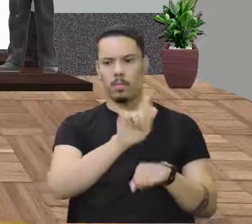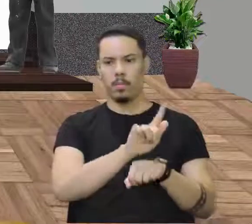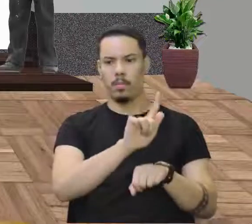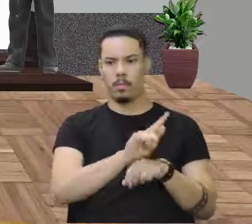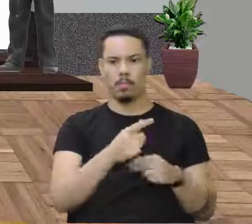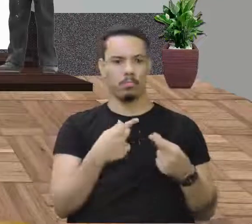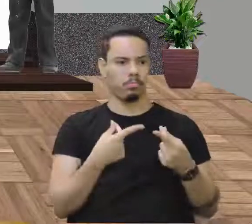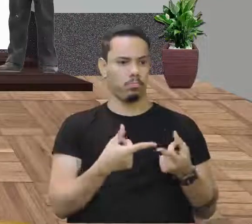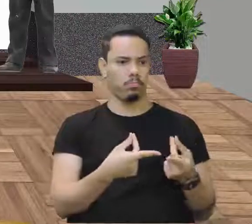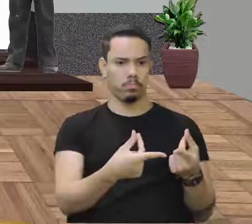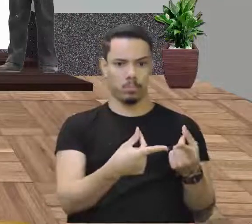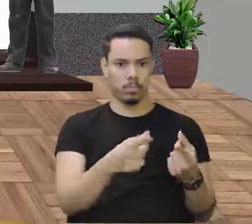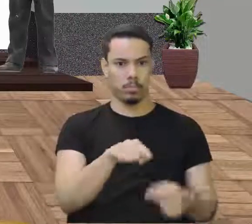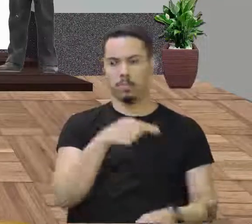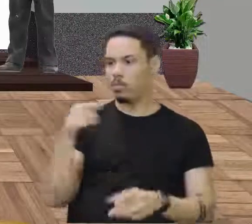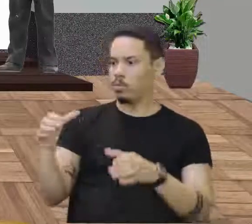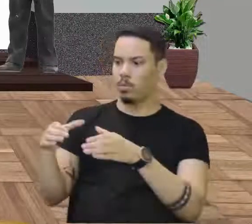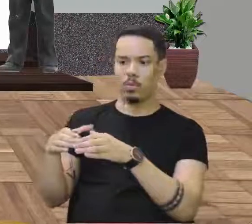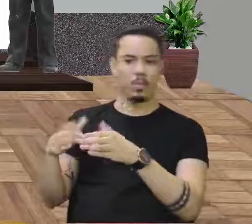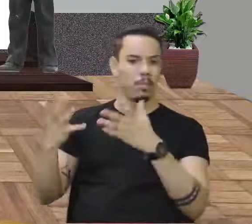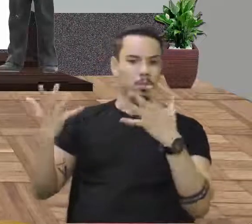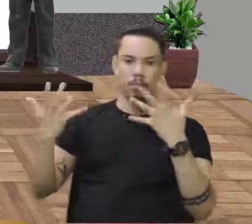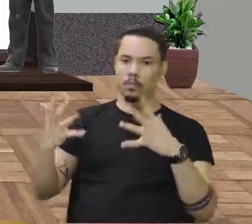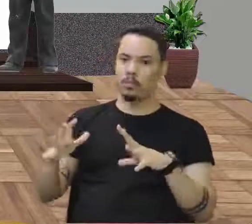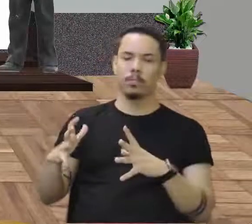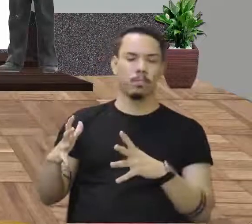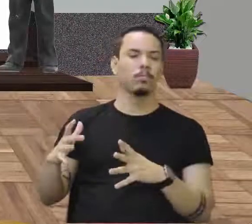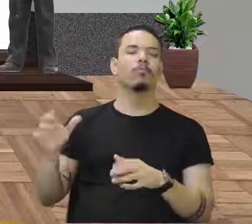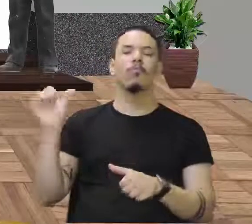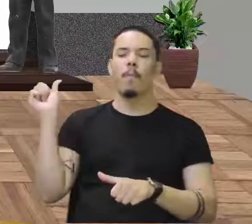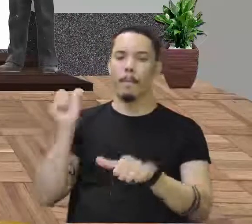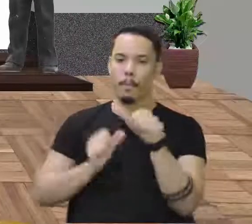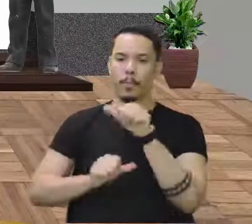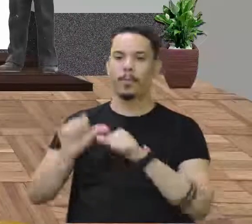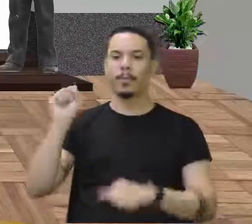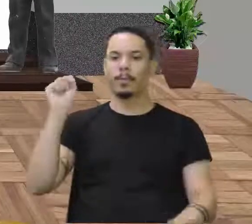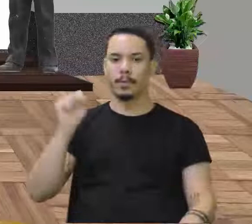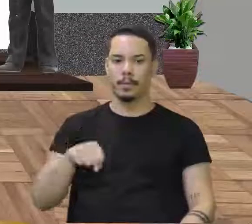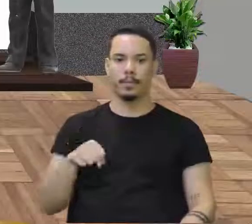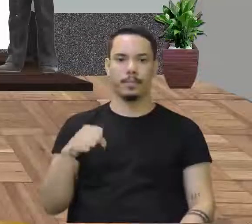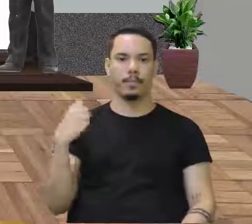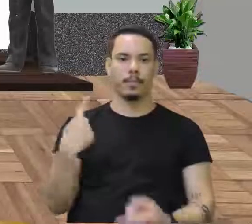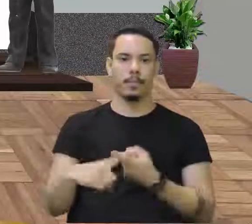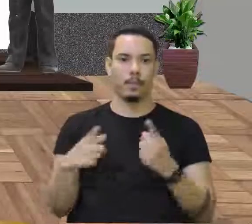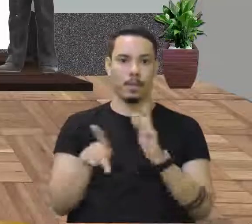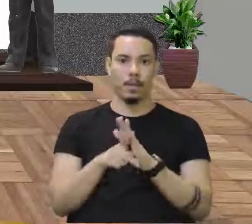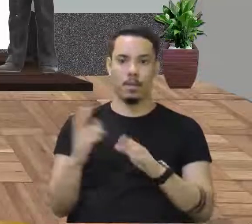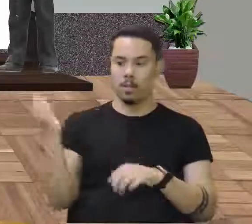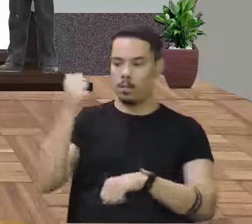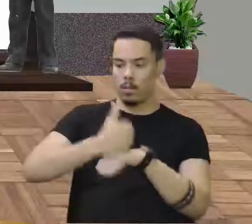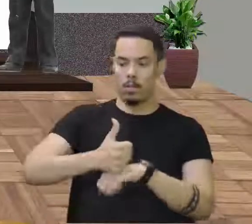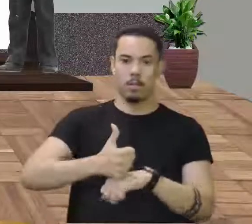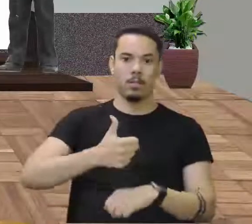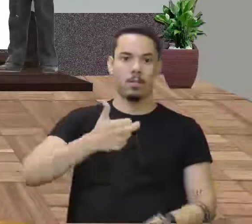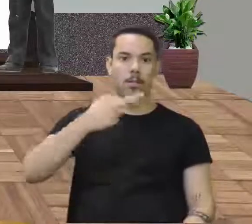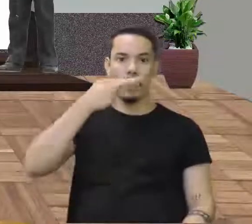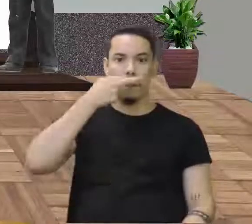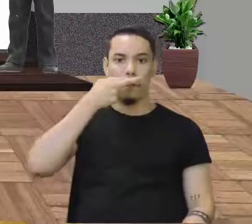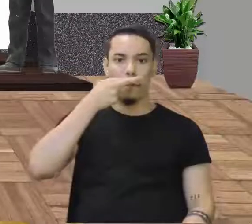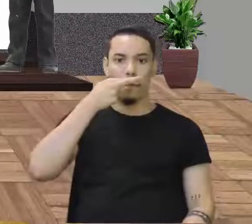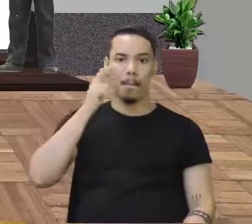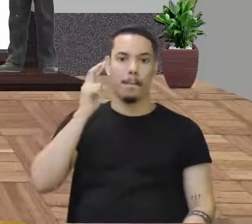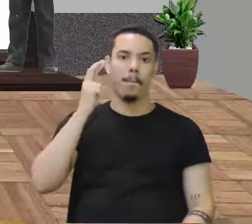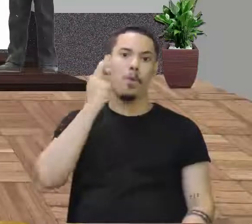do Guaporé. Os pele curta não, queriam que o nome mudasse. Queriam que fosse território federal de Rondônia, em homenagem ao